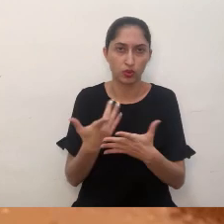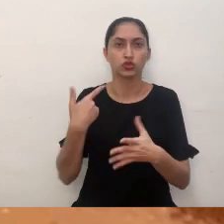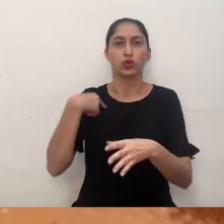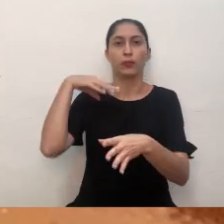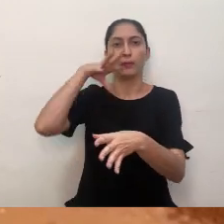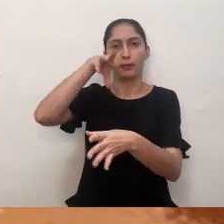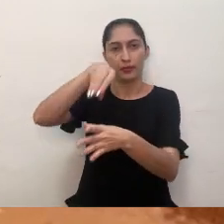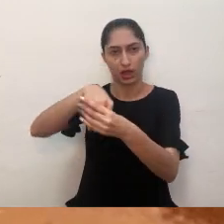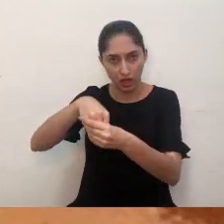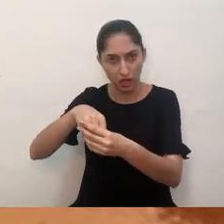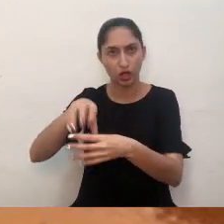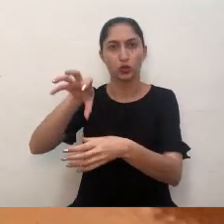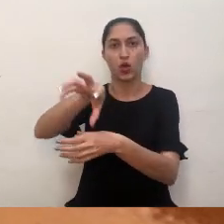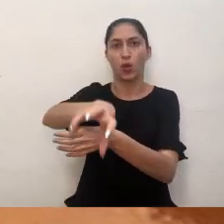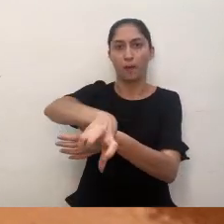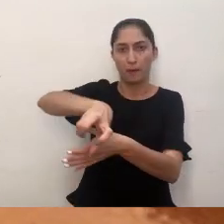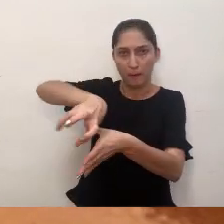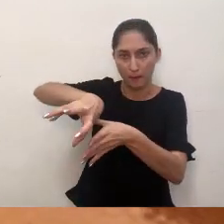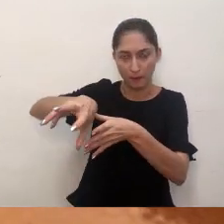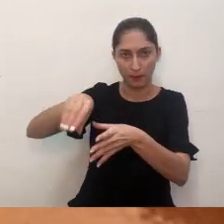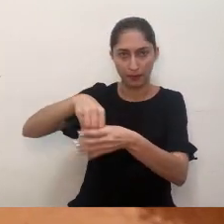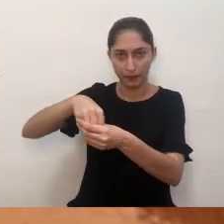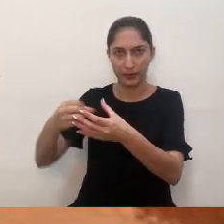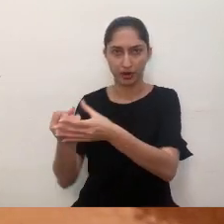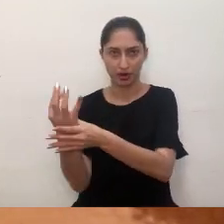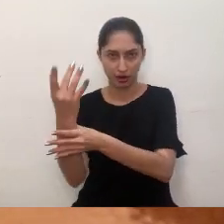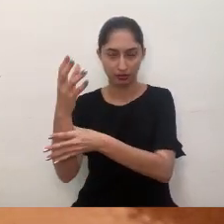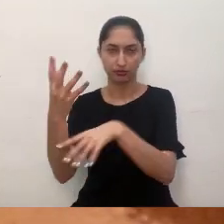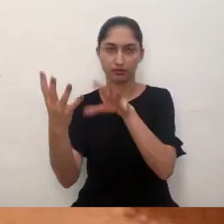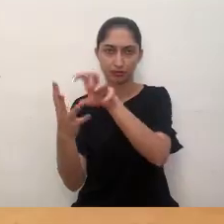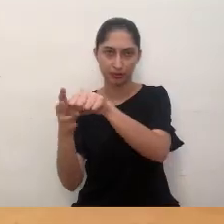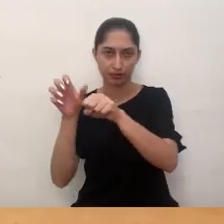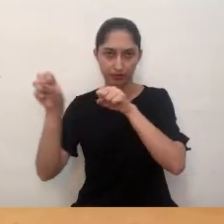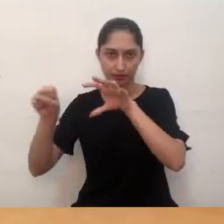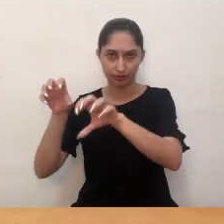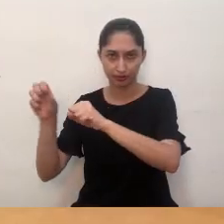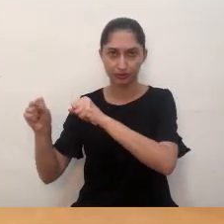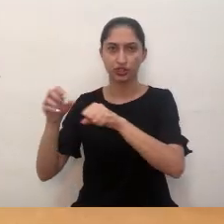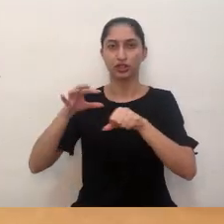algodão, eu ponho, eu escaroço e bato.